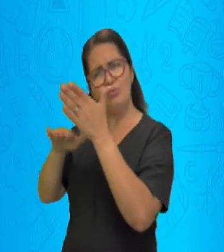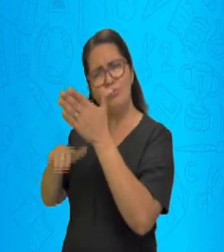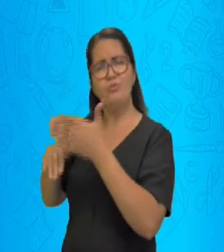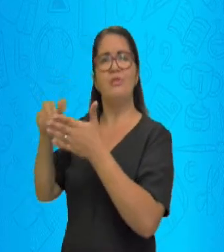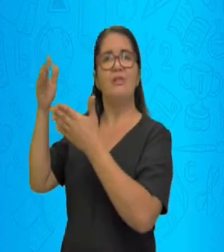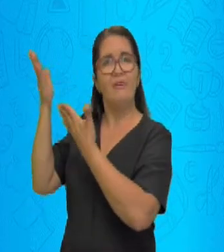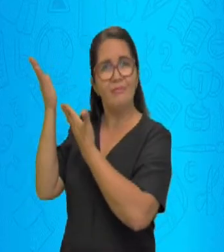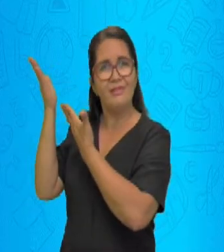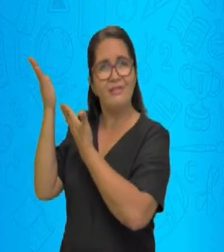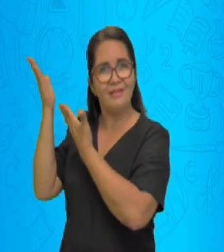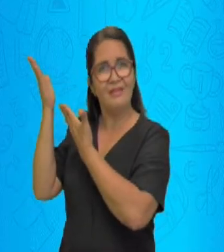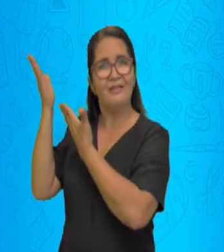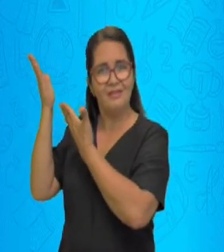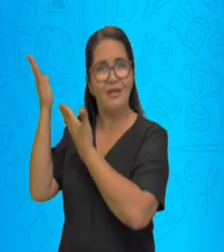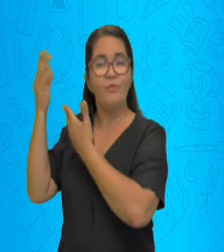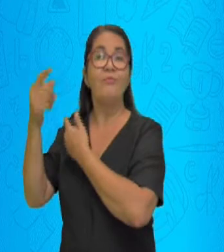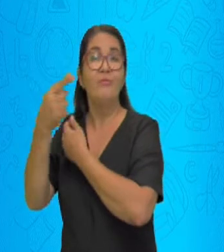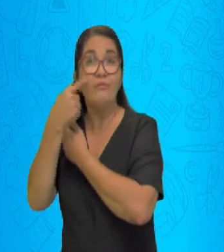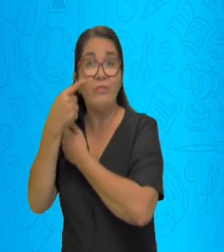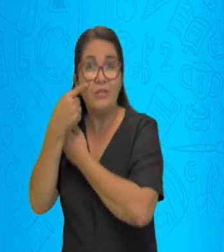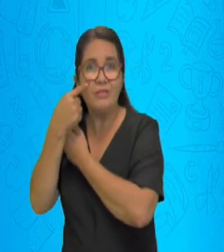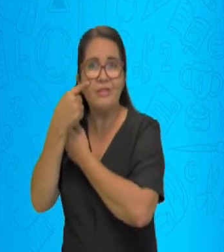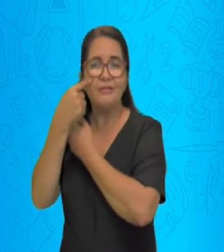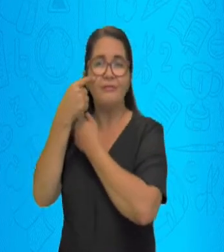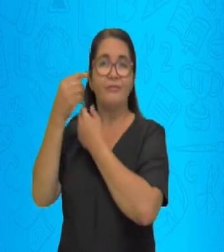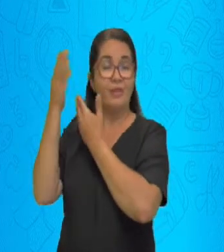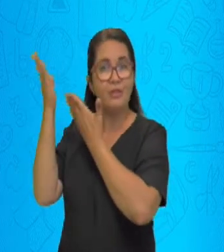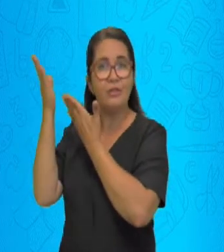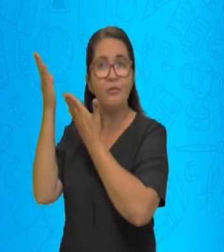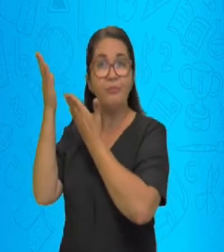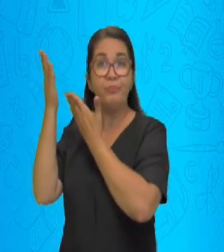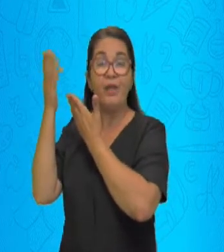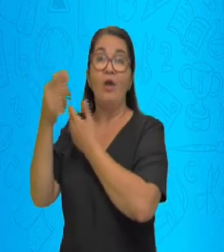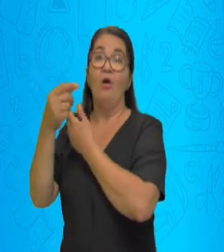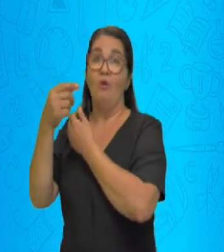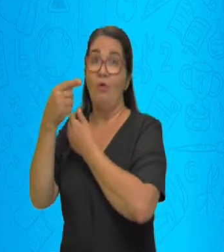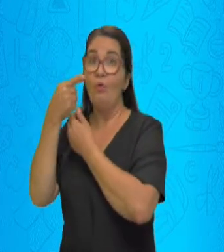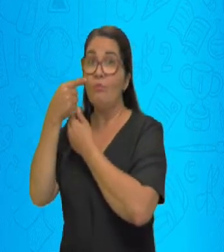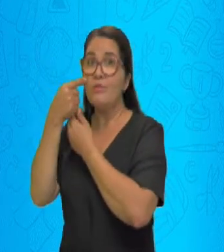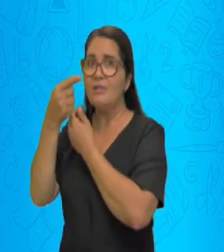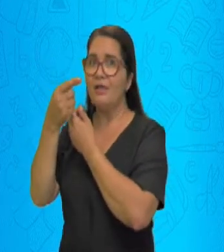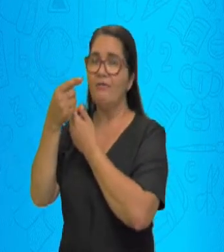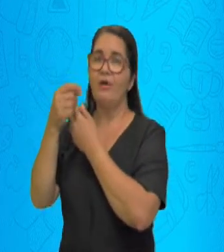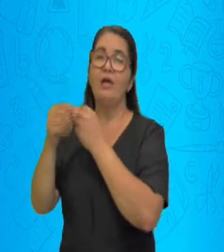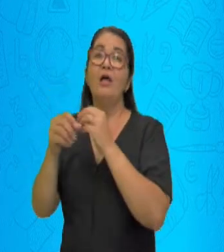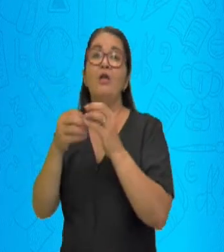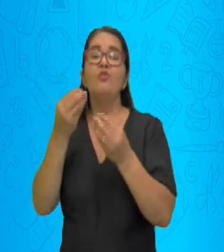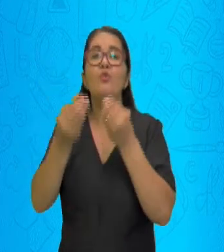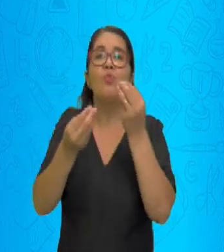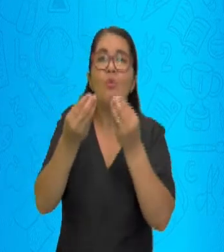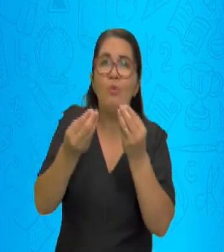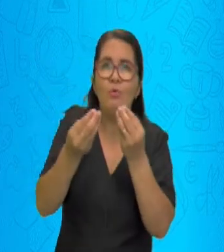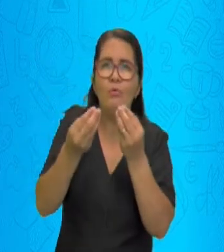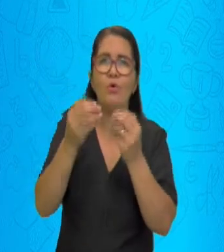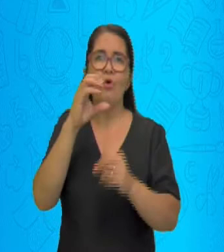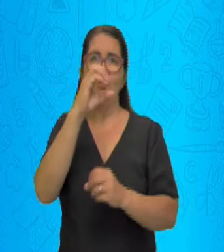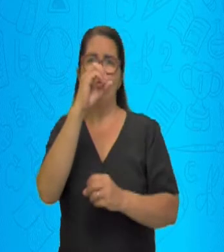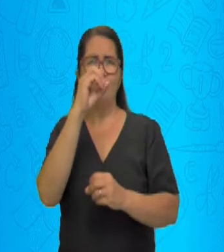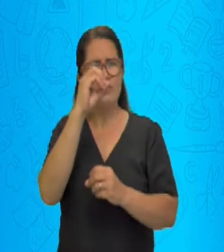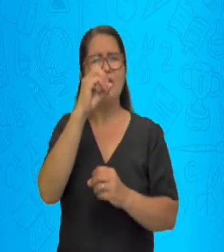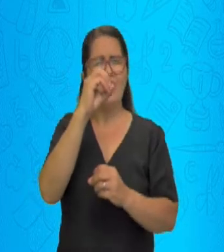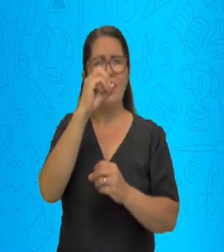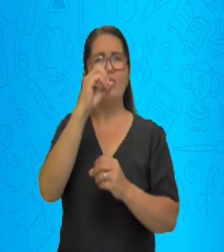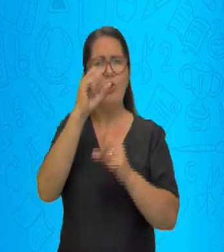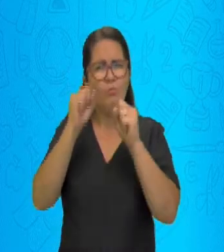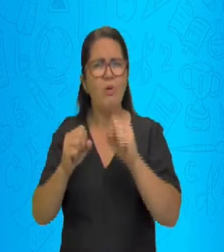continuo tendo o resultado 10. Então, observe para você ver, o elemento neutro serve para somar,